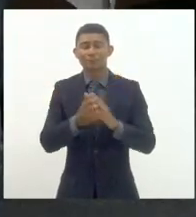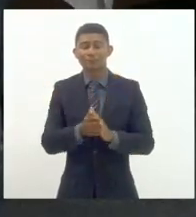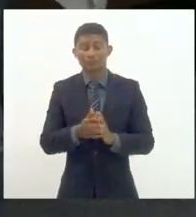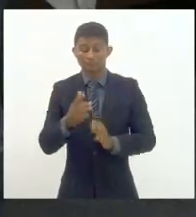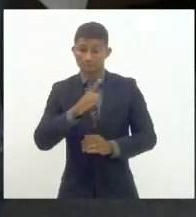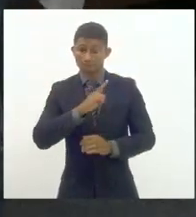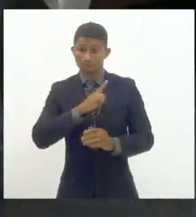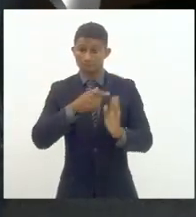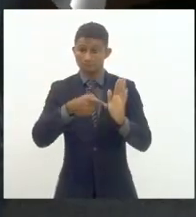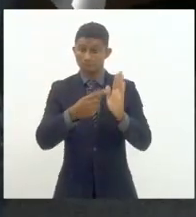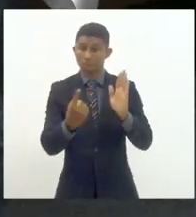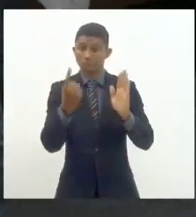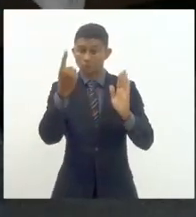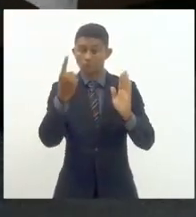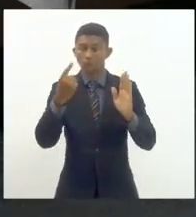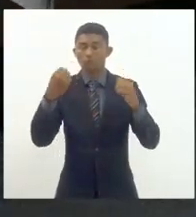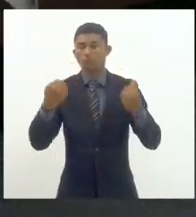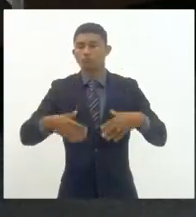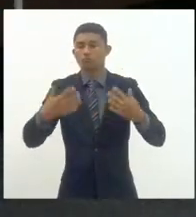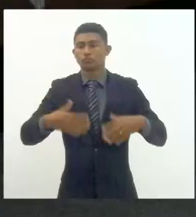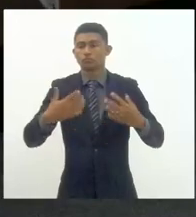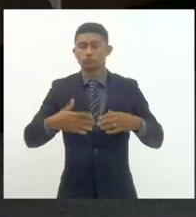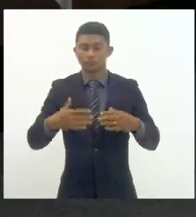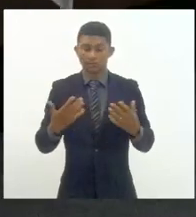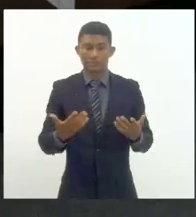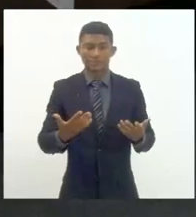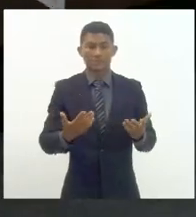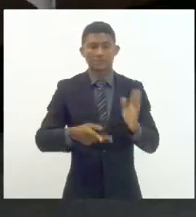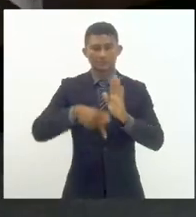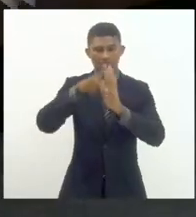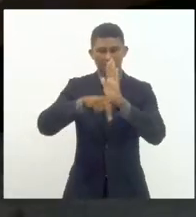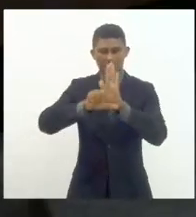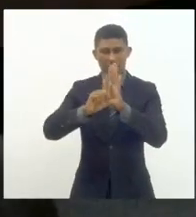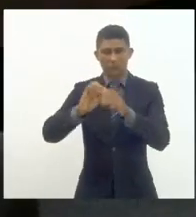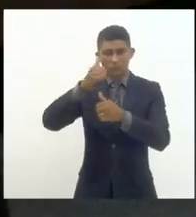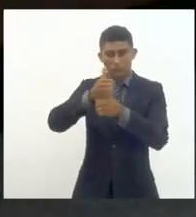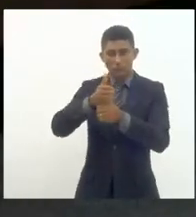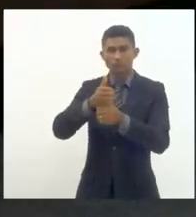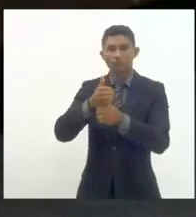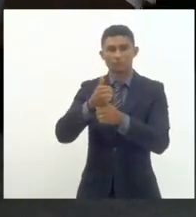absolutamente polêmica no substitutivo.